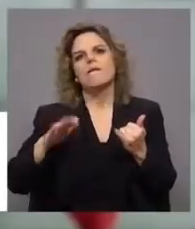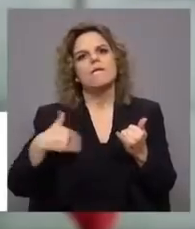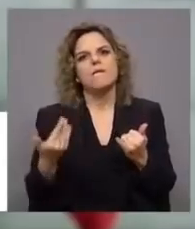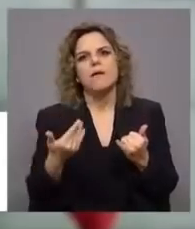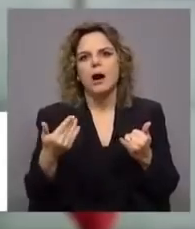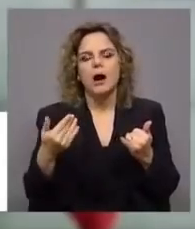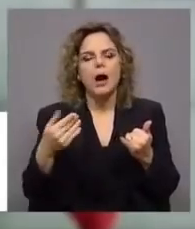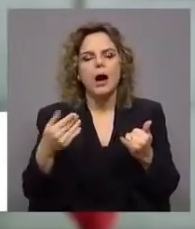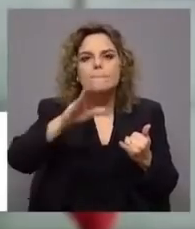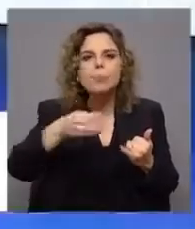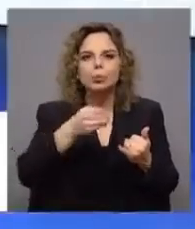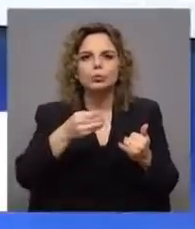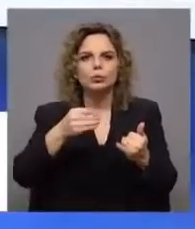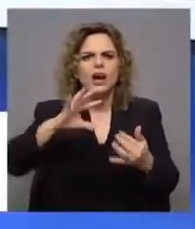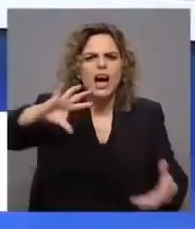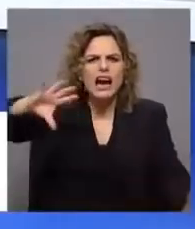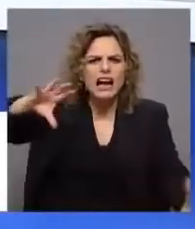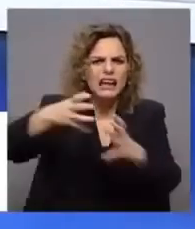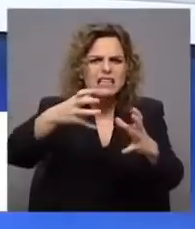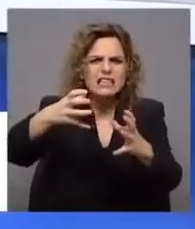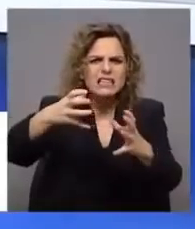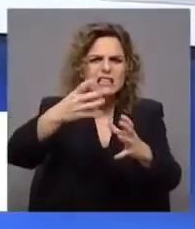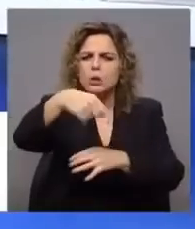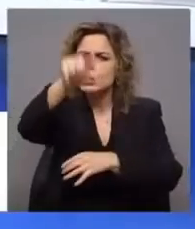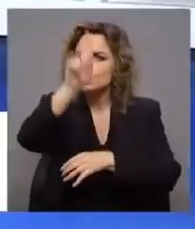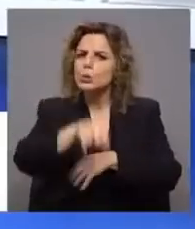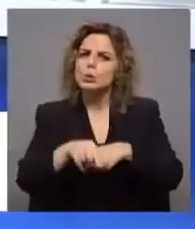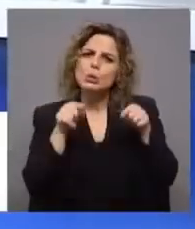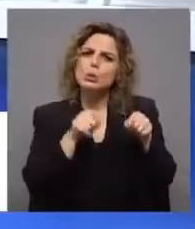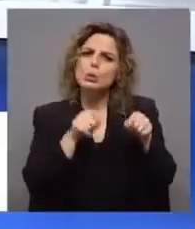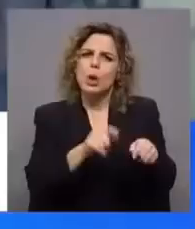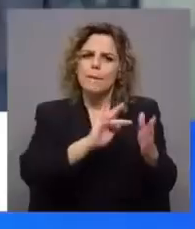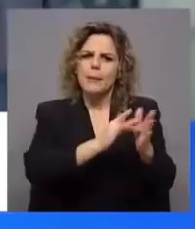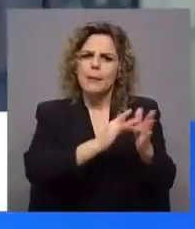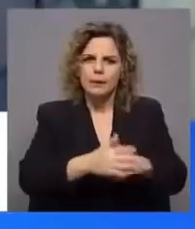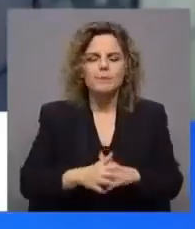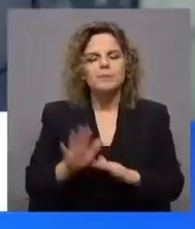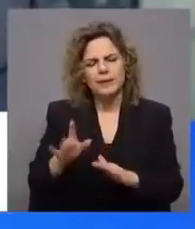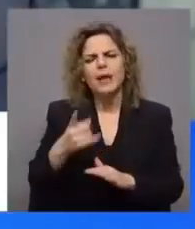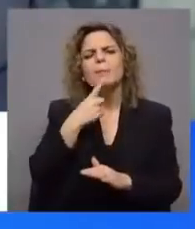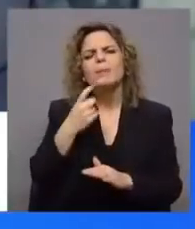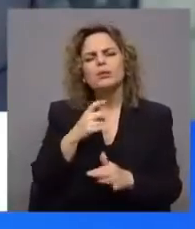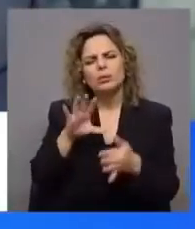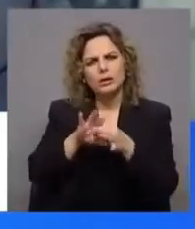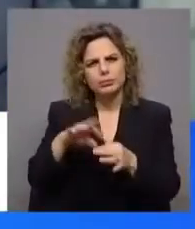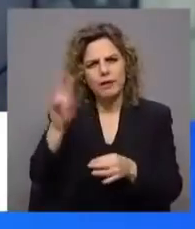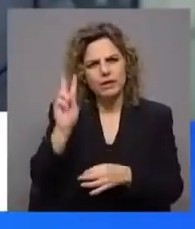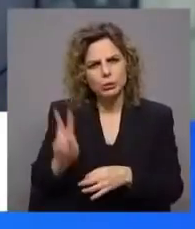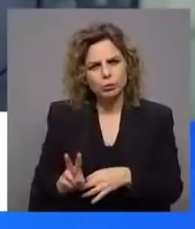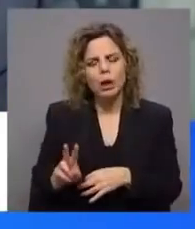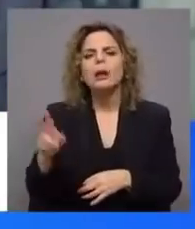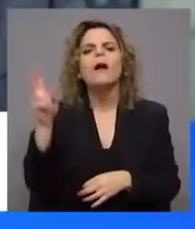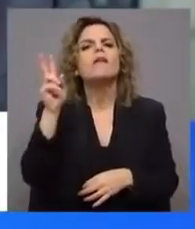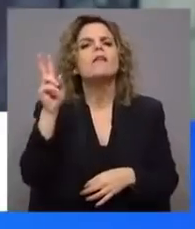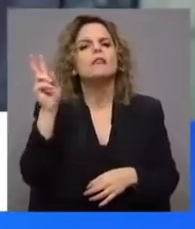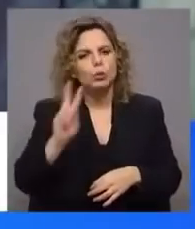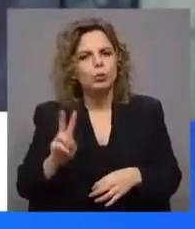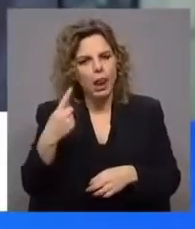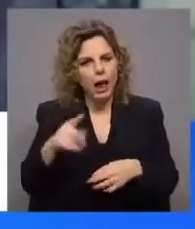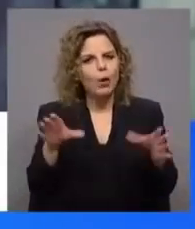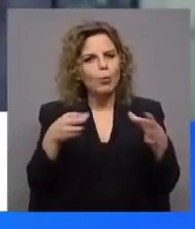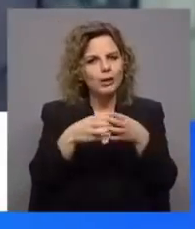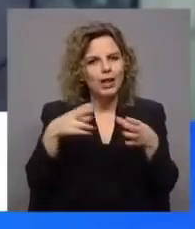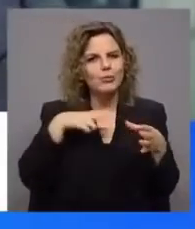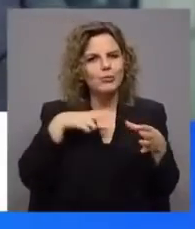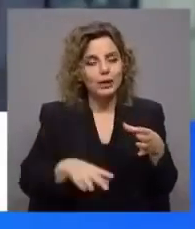crise do mundo. Mas era uma pergunta relacionada com a Venezuela. Existe na Venezuela uma enorme comunidade portuguesa